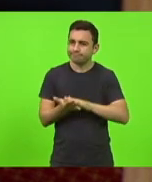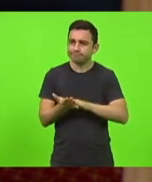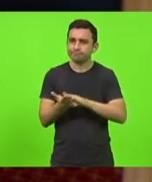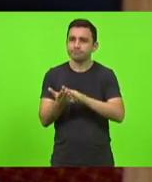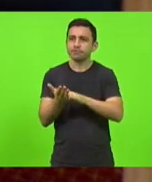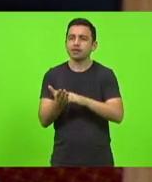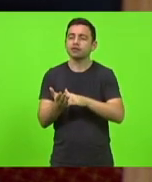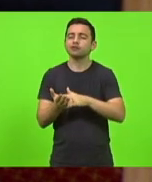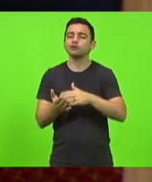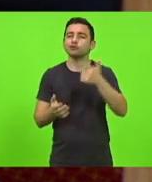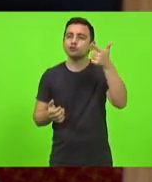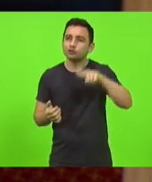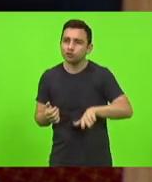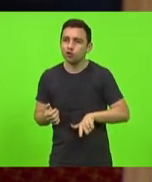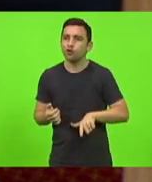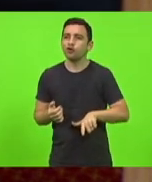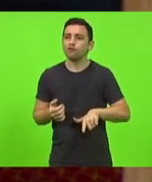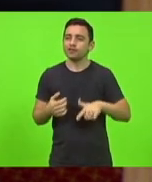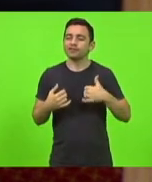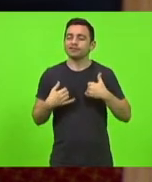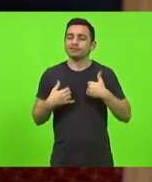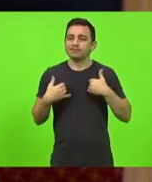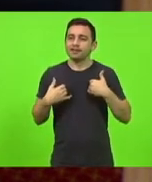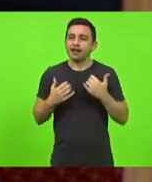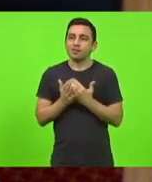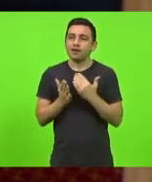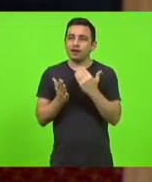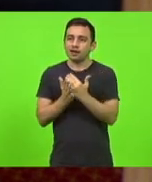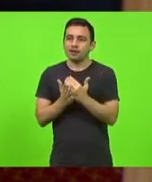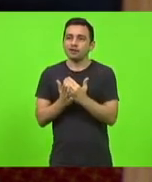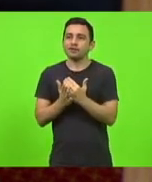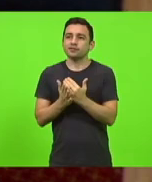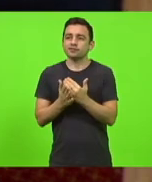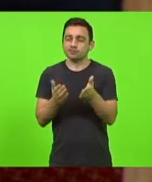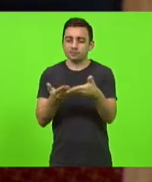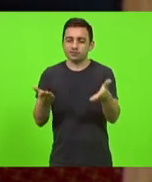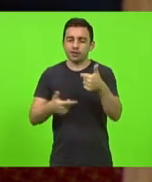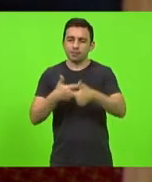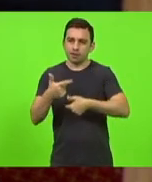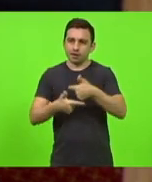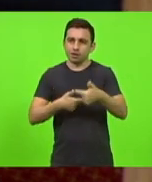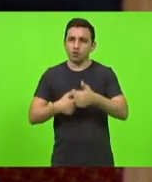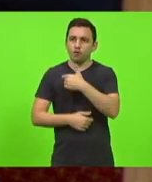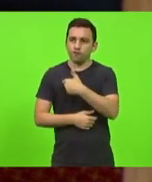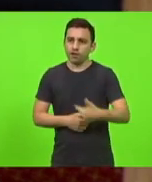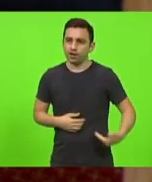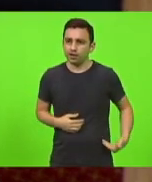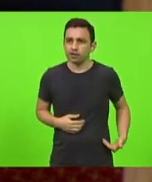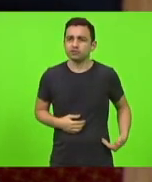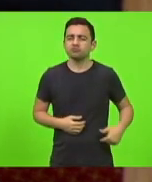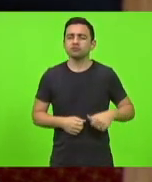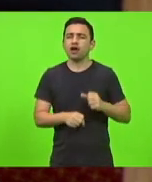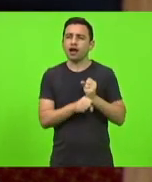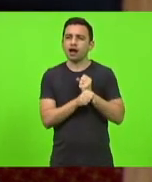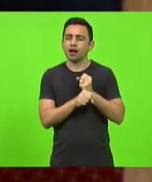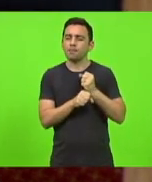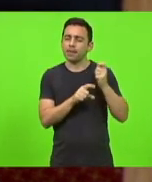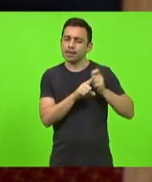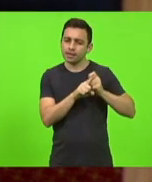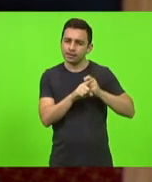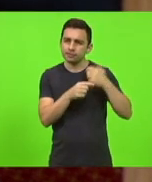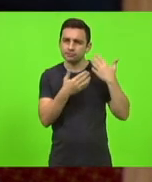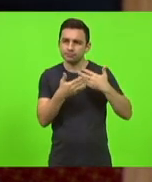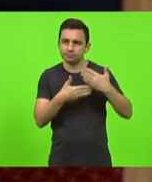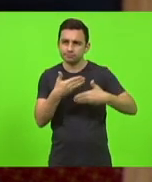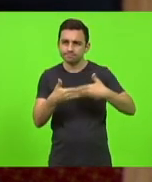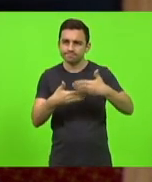vez, enaltecer ao trabalho produzido pelo Governo do Estado, pelos deputados ao longo desses meses. Eu acho importante